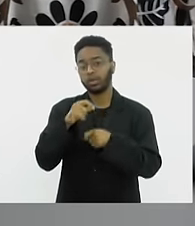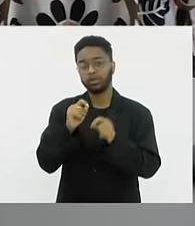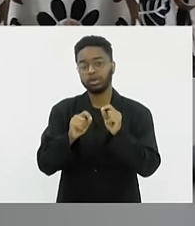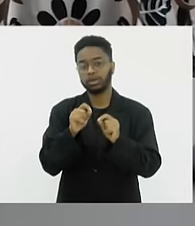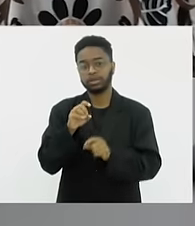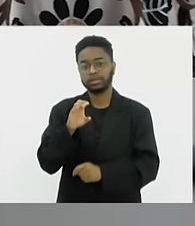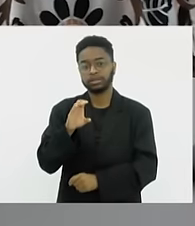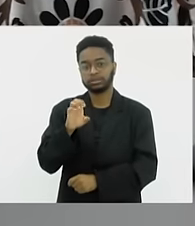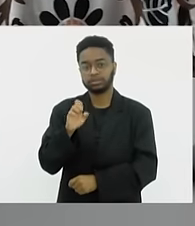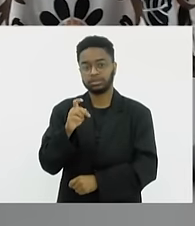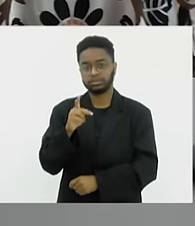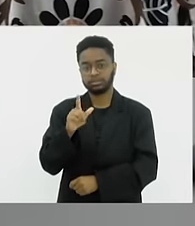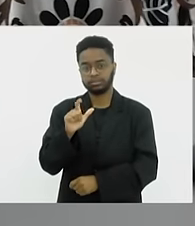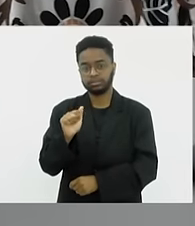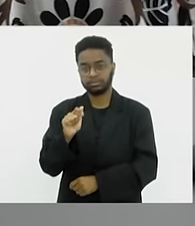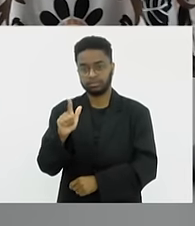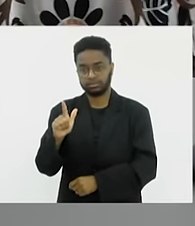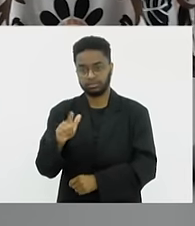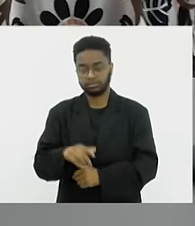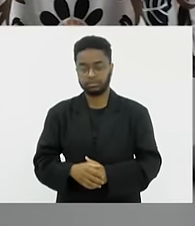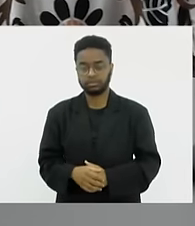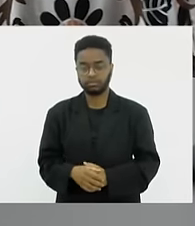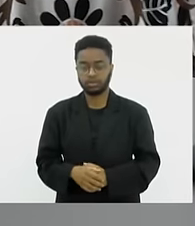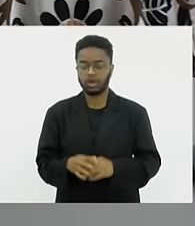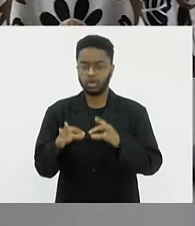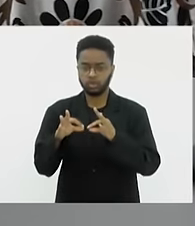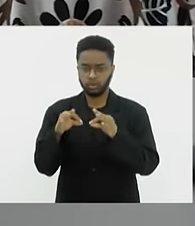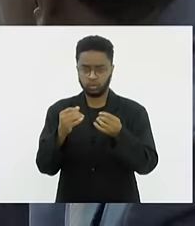CEPLAG. Presidente, o Detro só lança. Todos os veículos